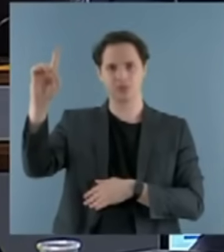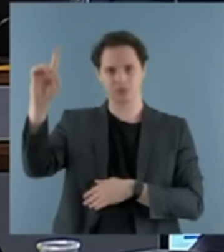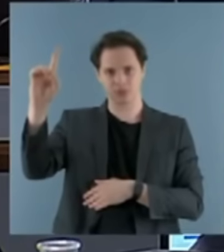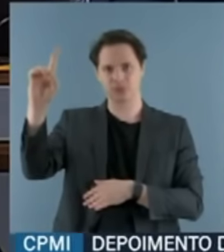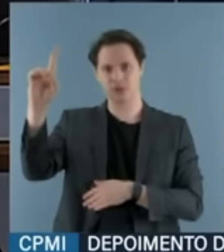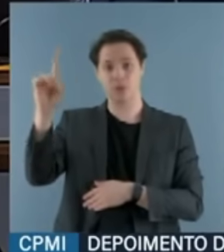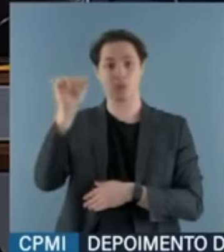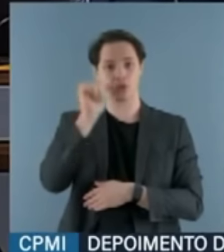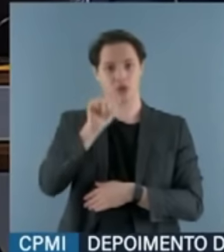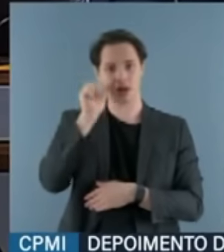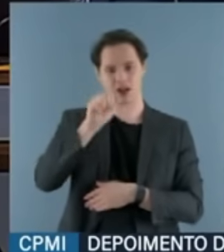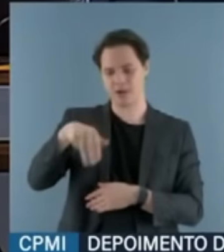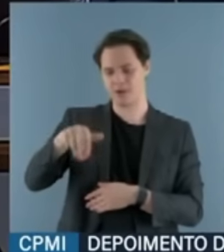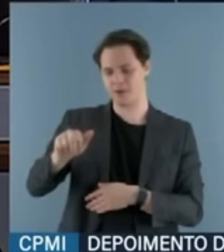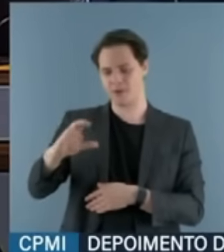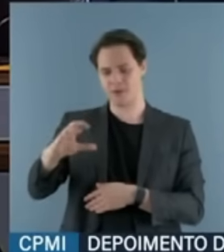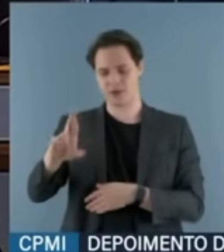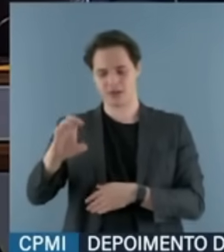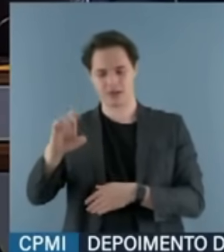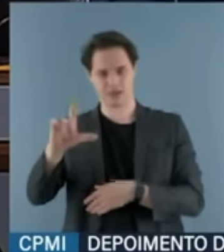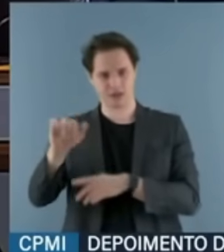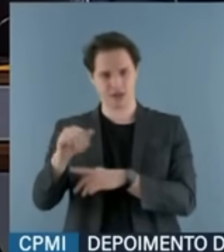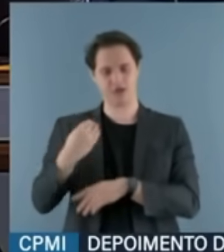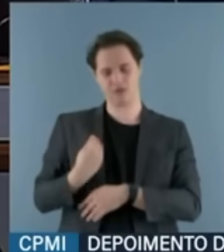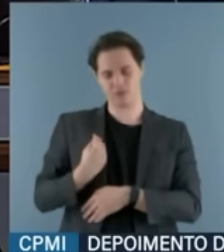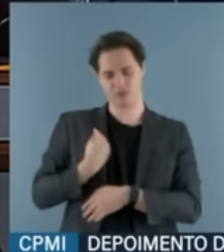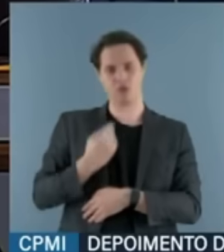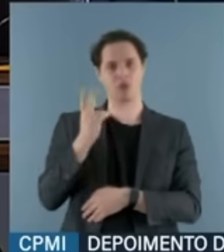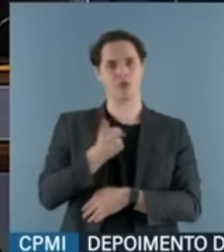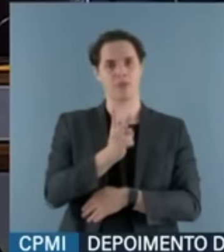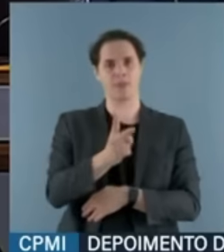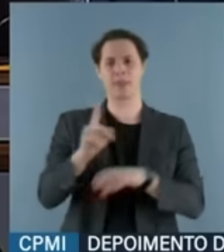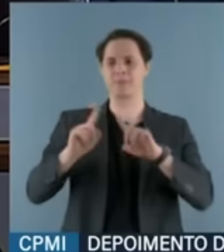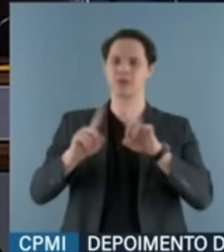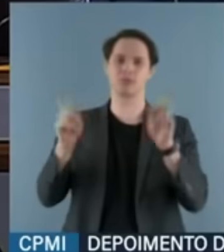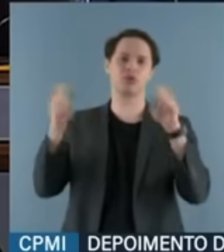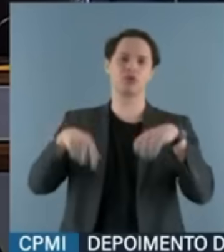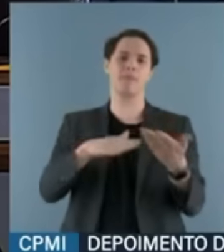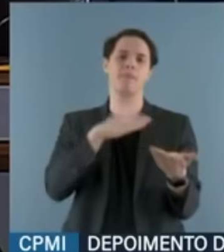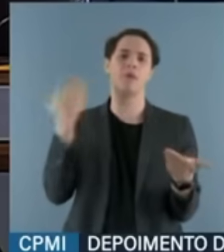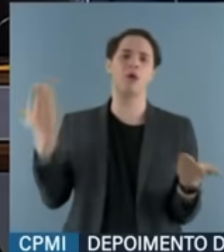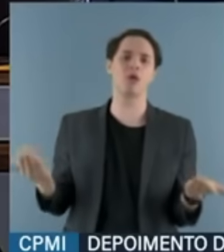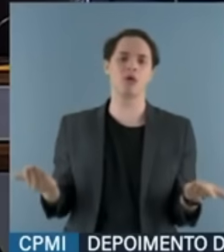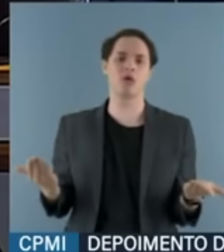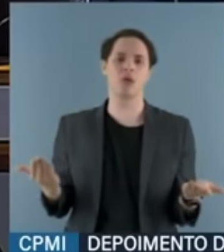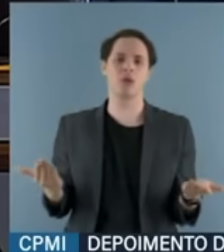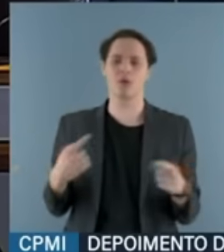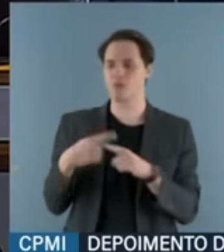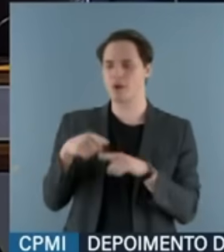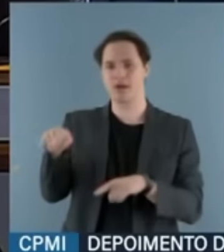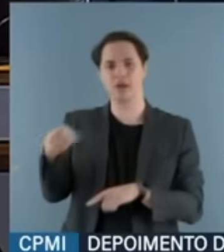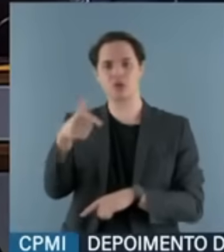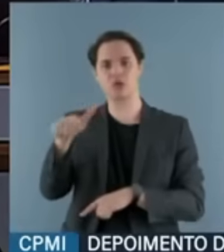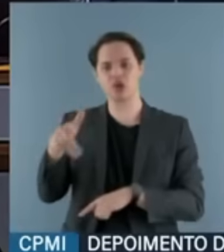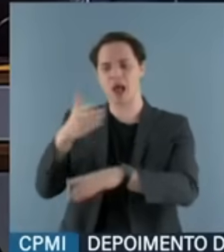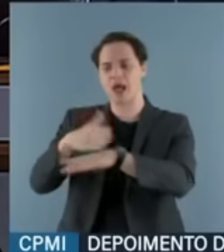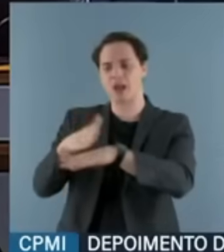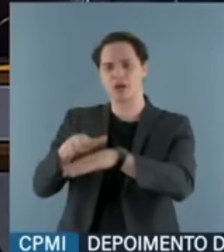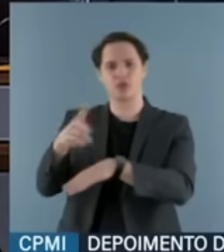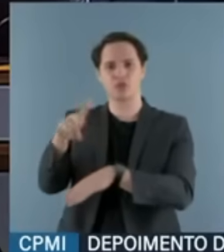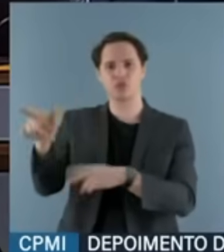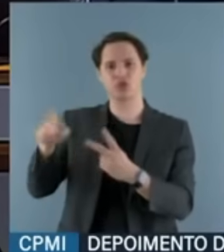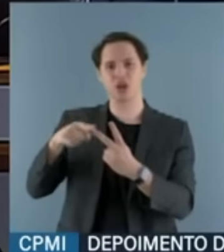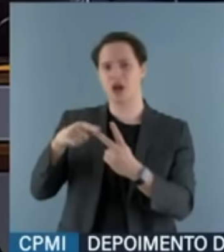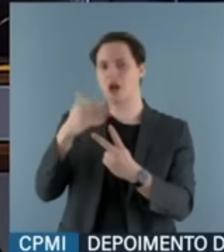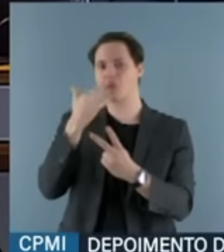Marcela sobreviveu e outros mais sobreviveram, mas poderiam ter morrido. Porque não havia ali a quantidade de